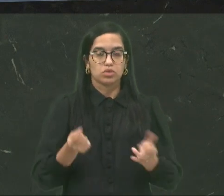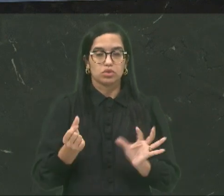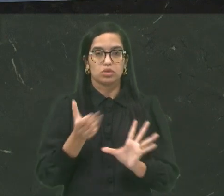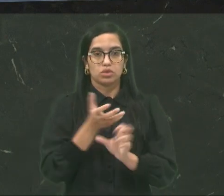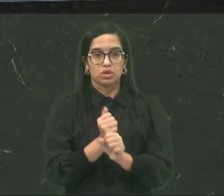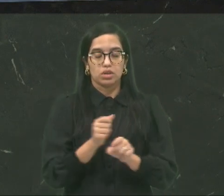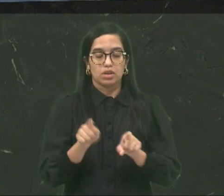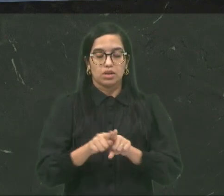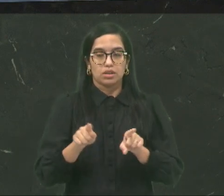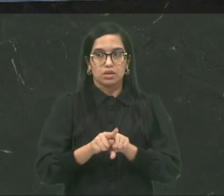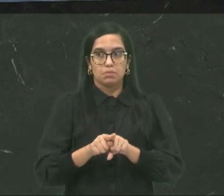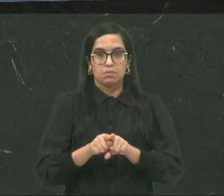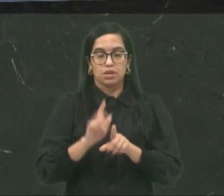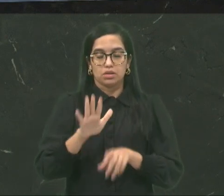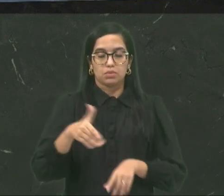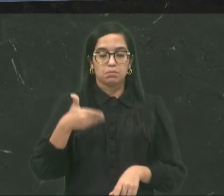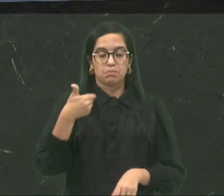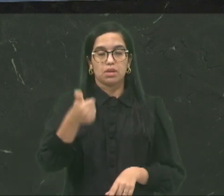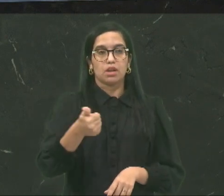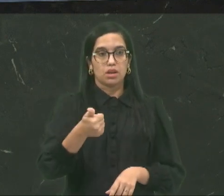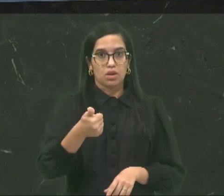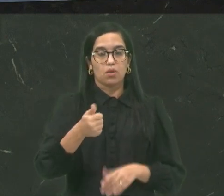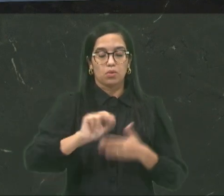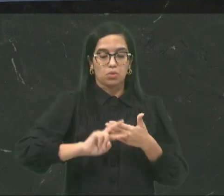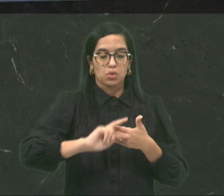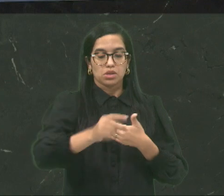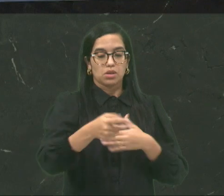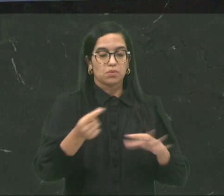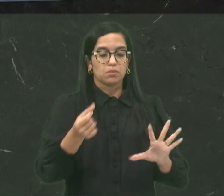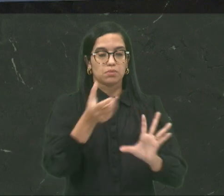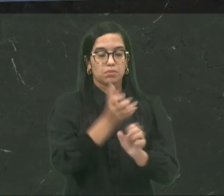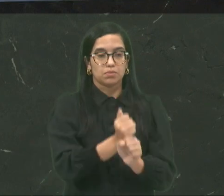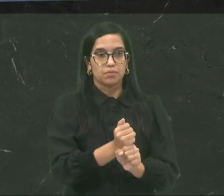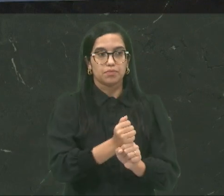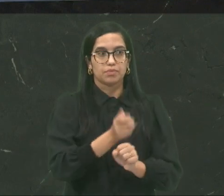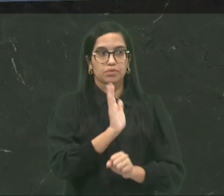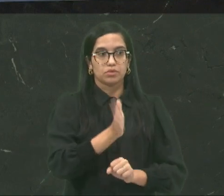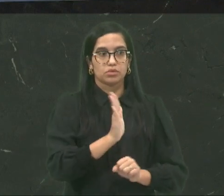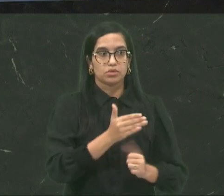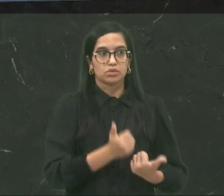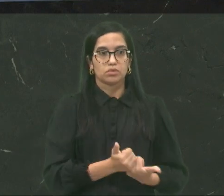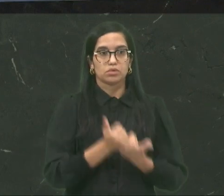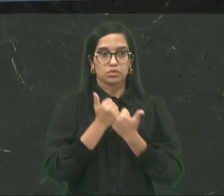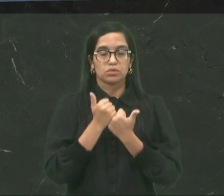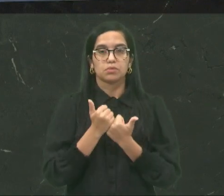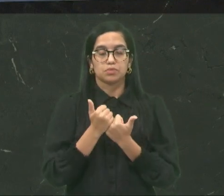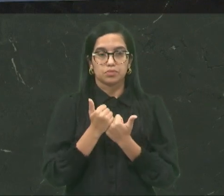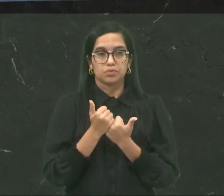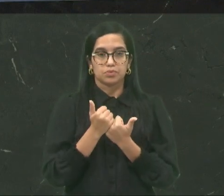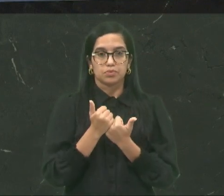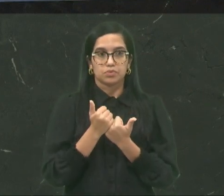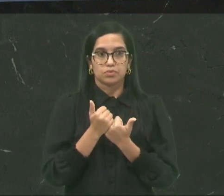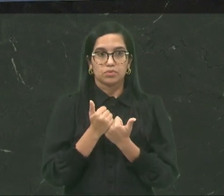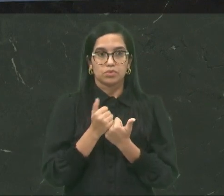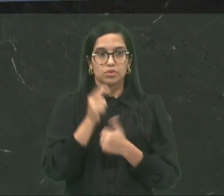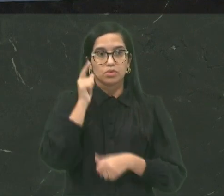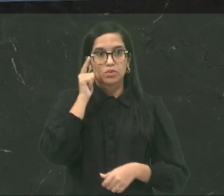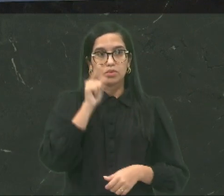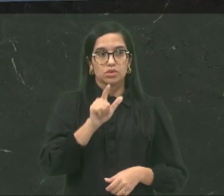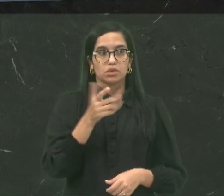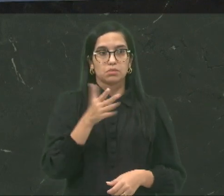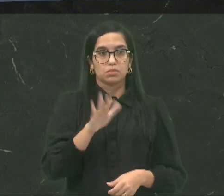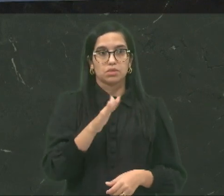social e econômico é significativo, uma vez que vem somando as operações, geram cerca